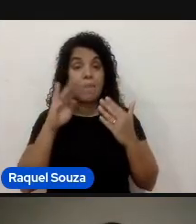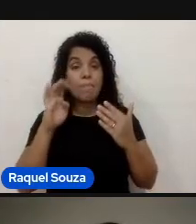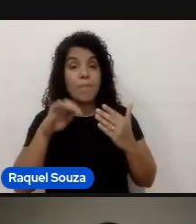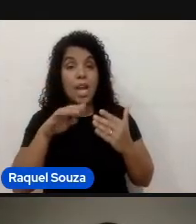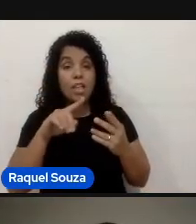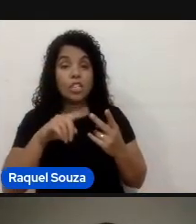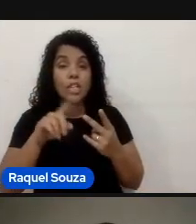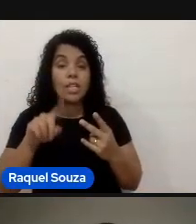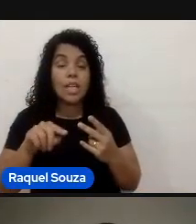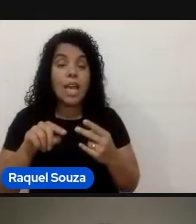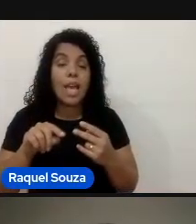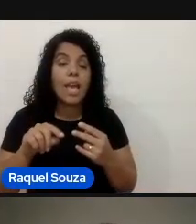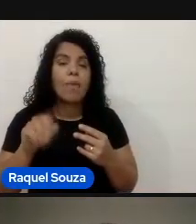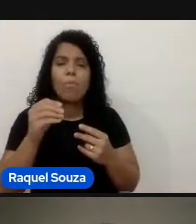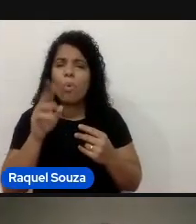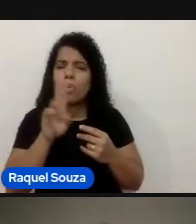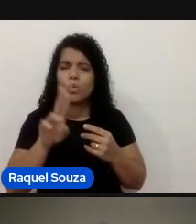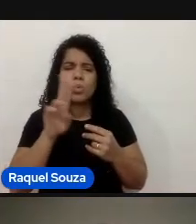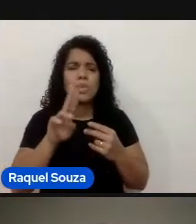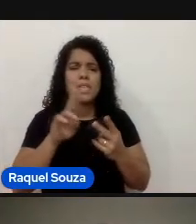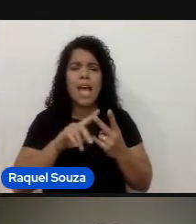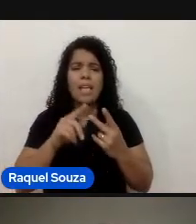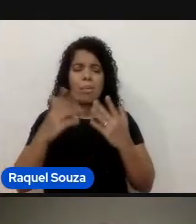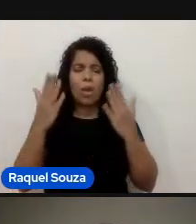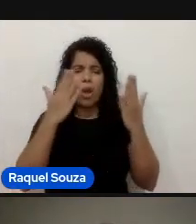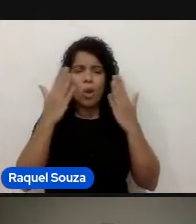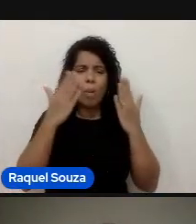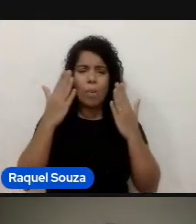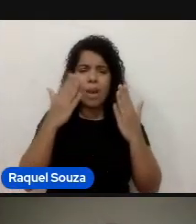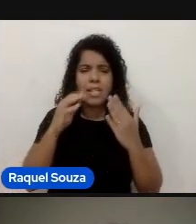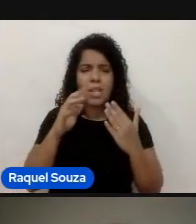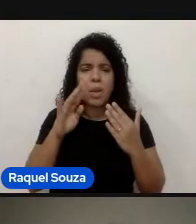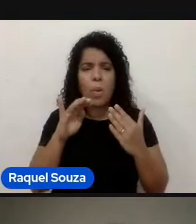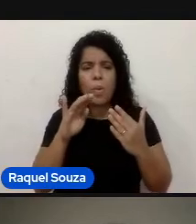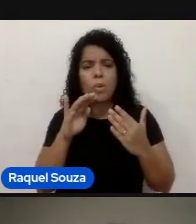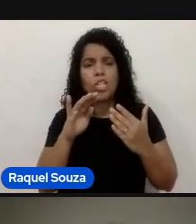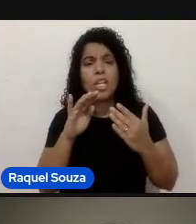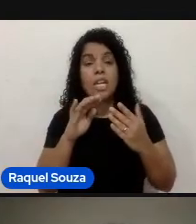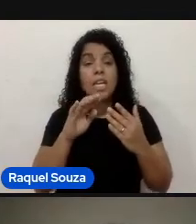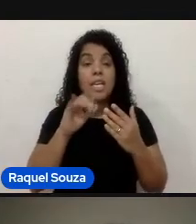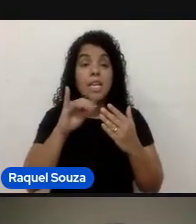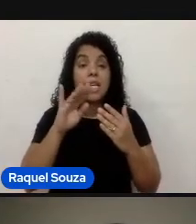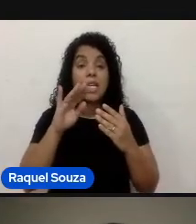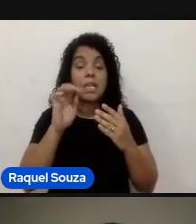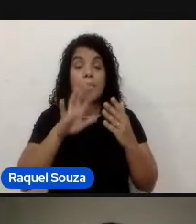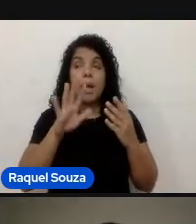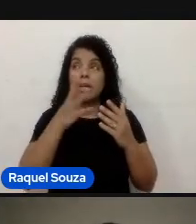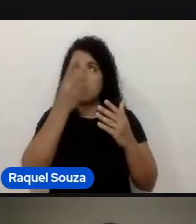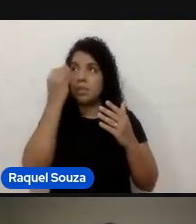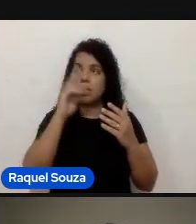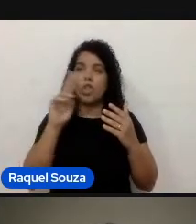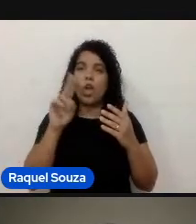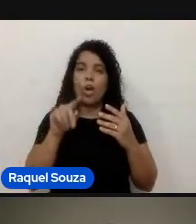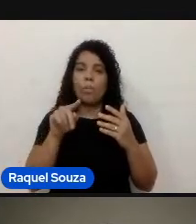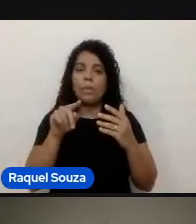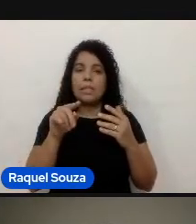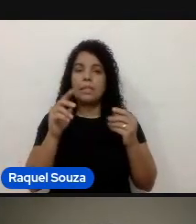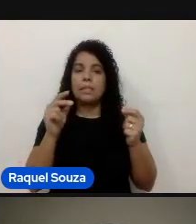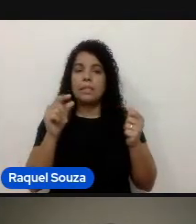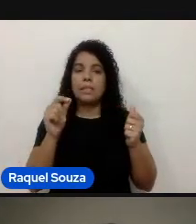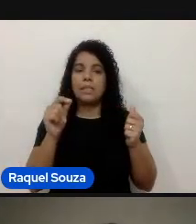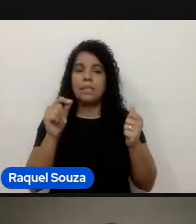é muito usada para comparação de imagem mesmo, que é agora eu esqueci o nome, mas enfim,